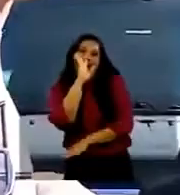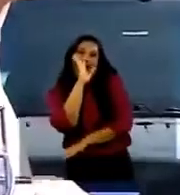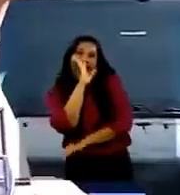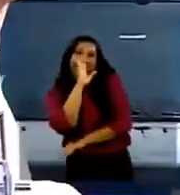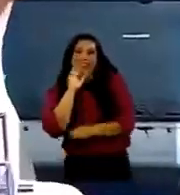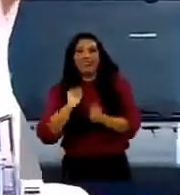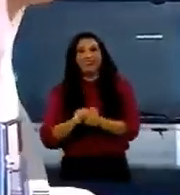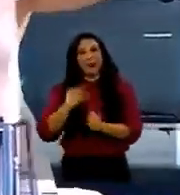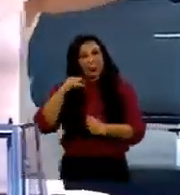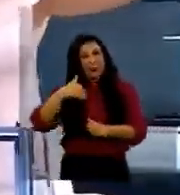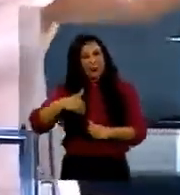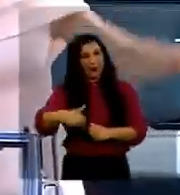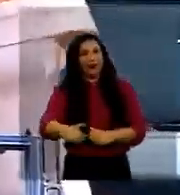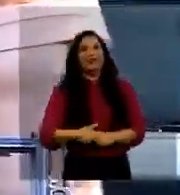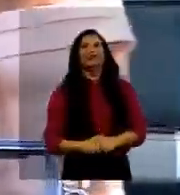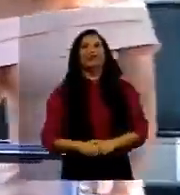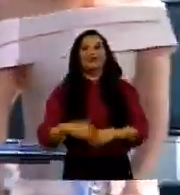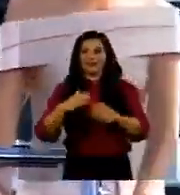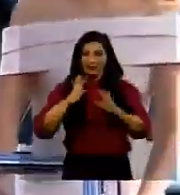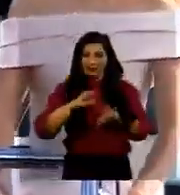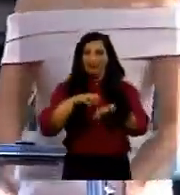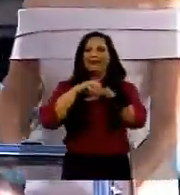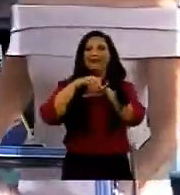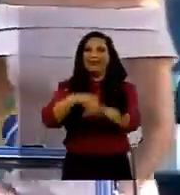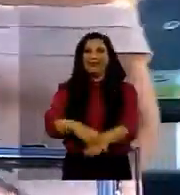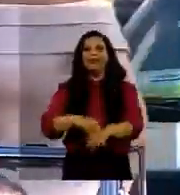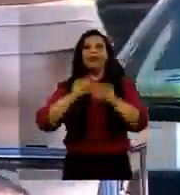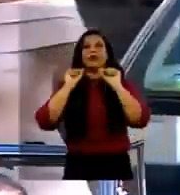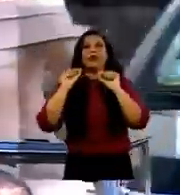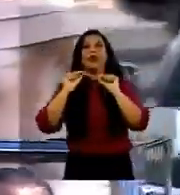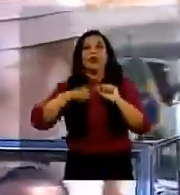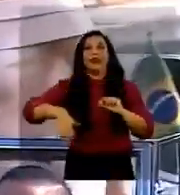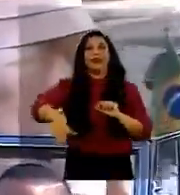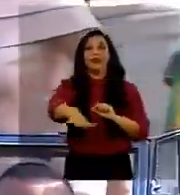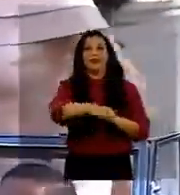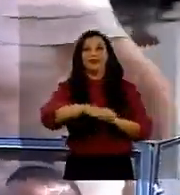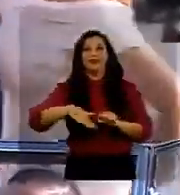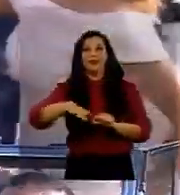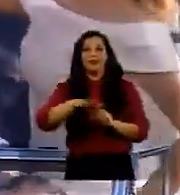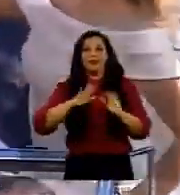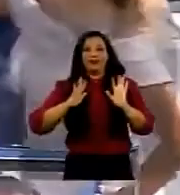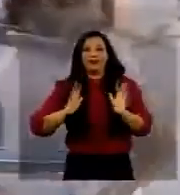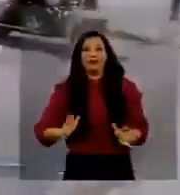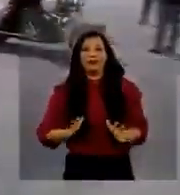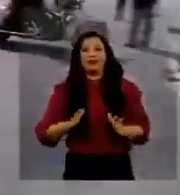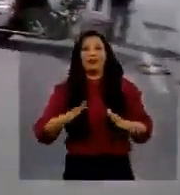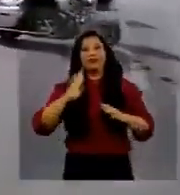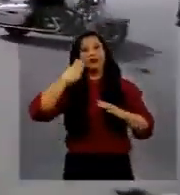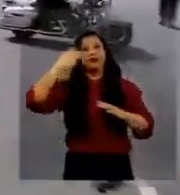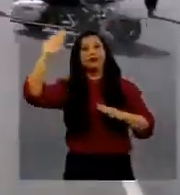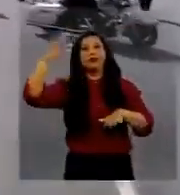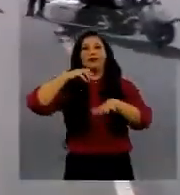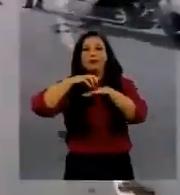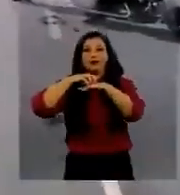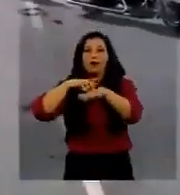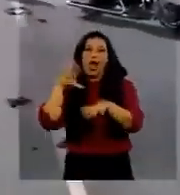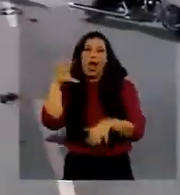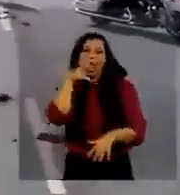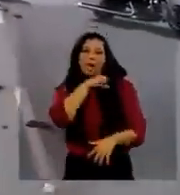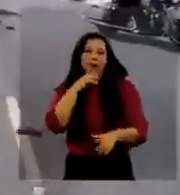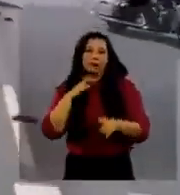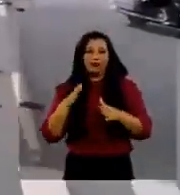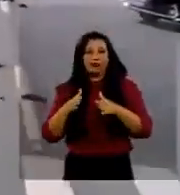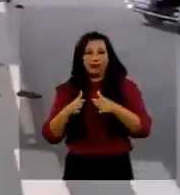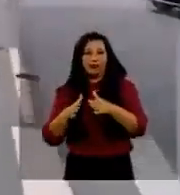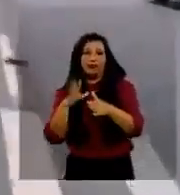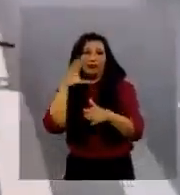E daqui a pouquinho, bom, nesse percurso aí eles descem esse pedaço da pista, né? É um trajeto curto, mas